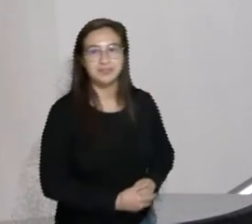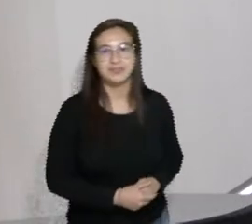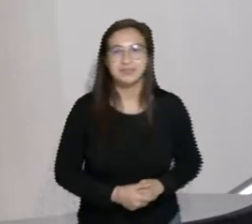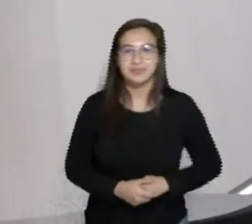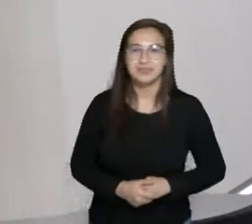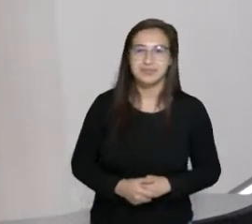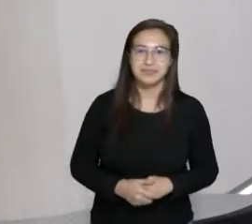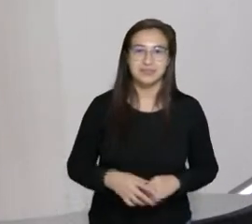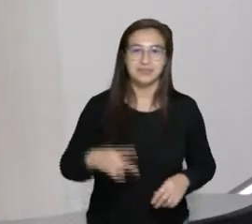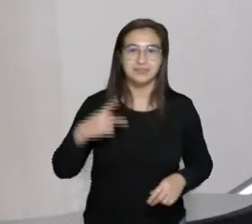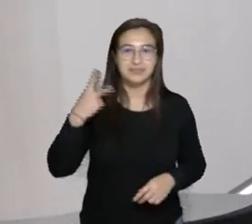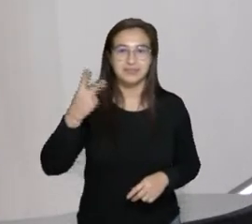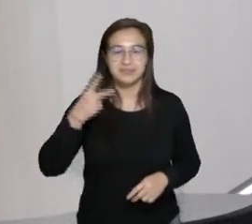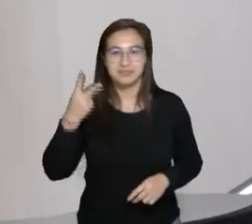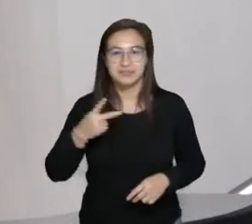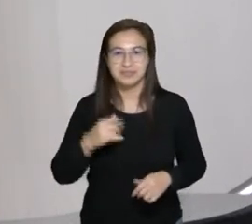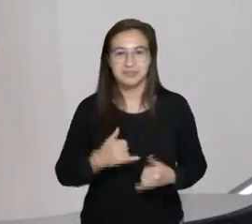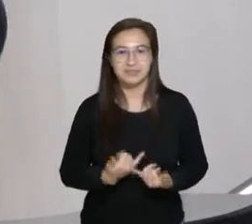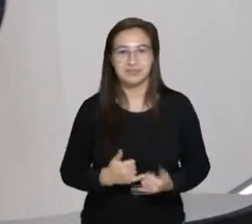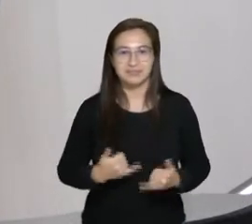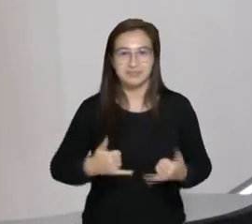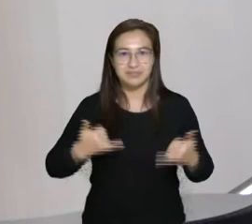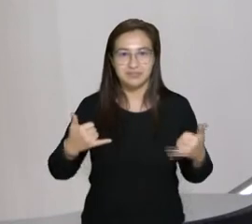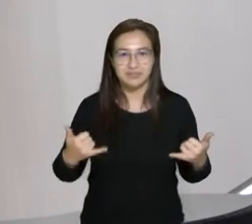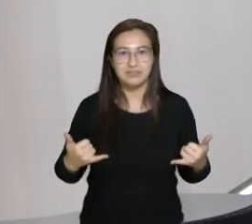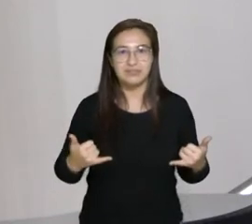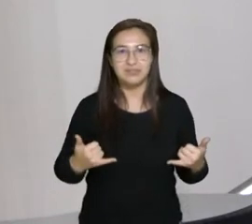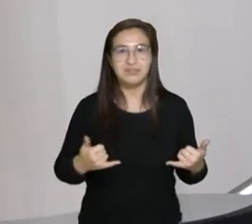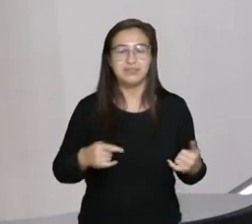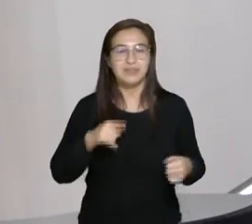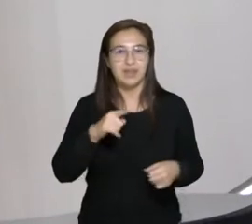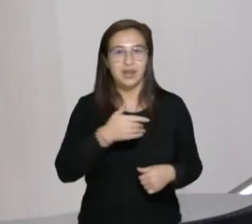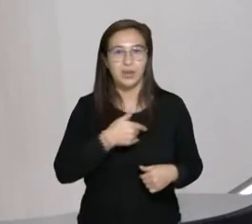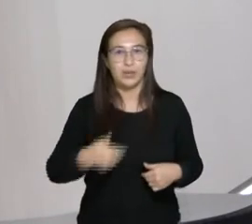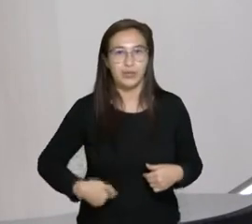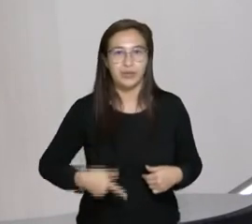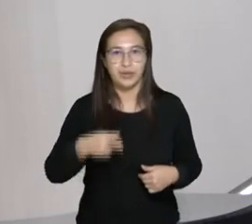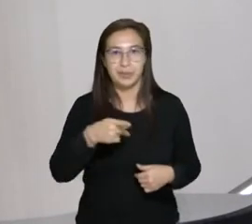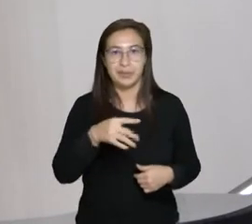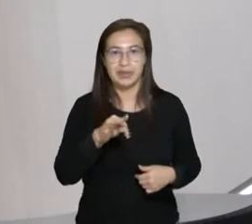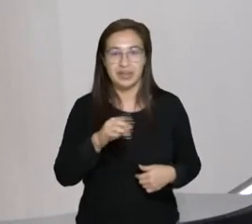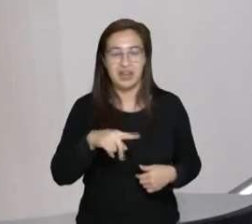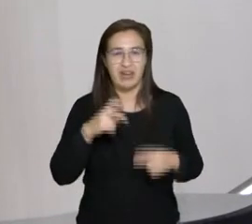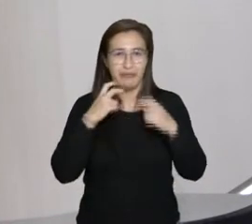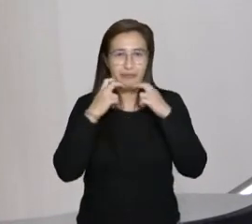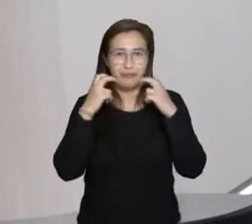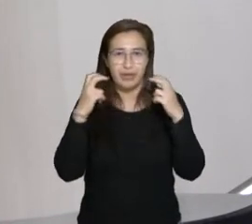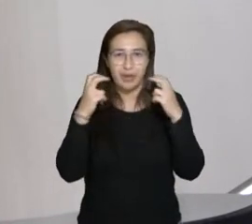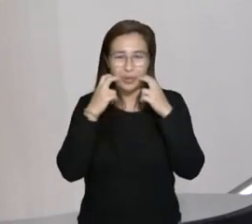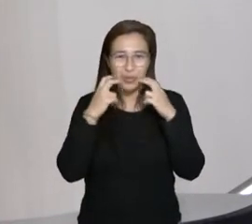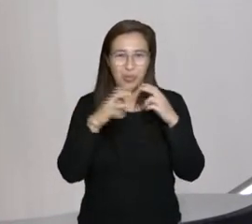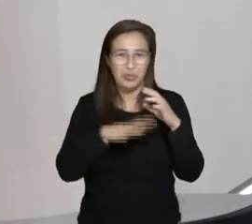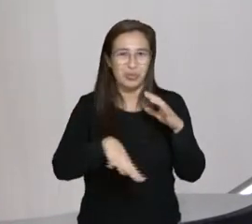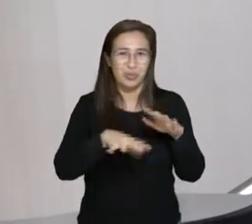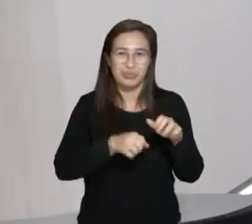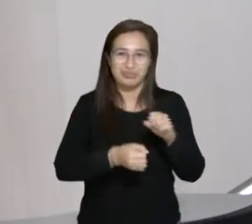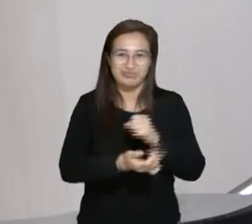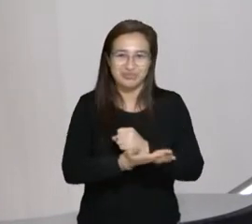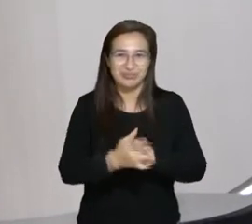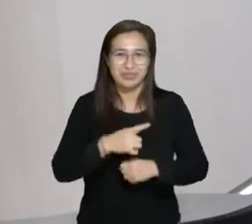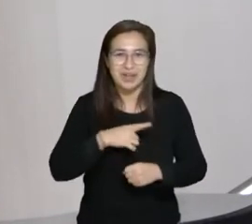energética do Brasil que toma vergonha herdada pelo governo do PT já uma vergonha e um antro de corrupção